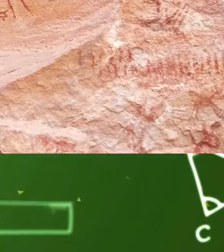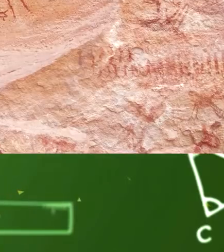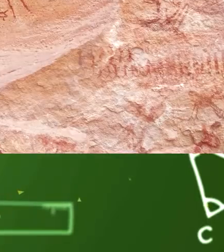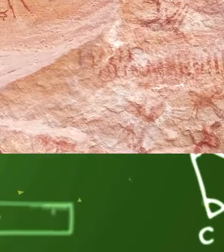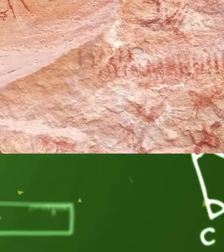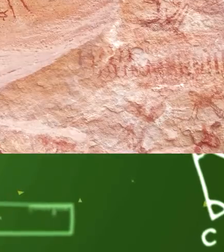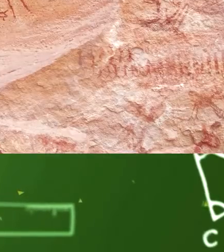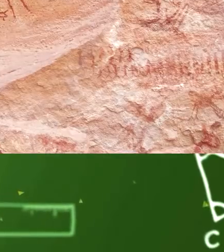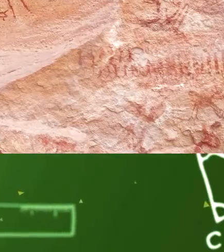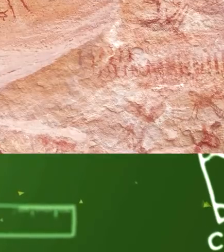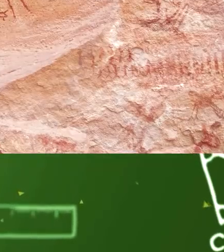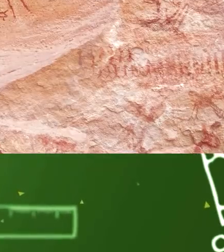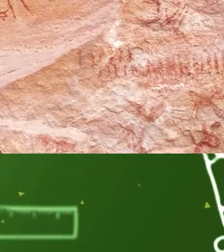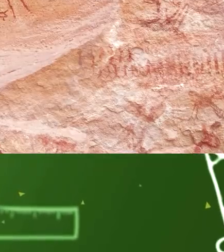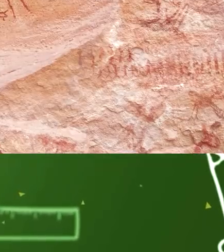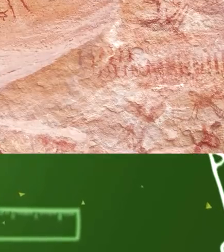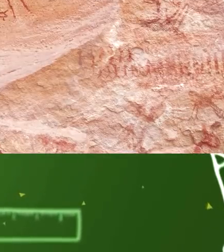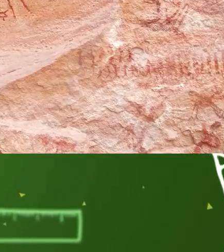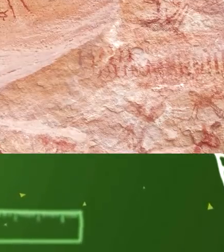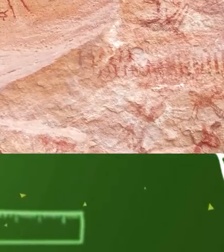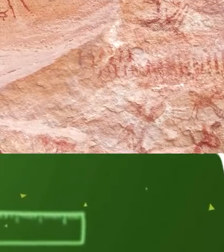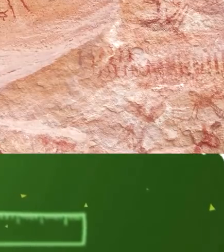suas ideias,